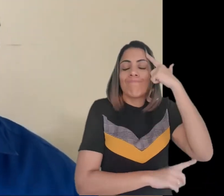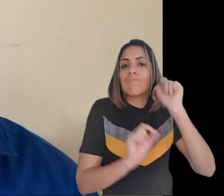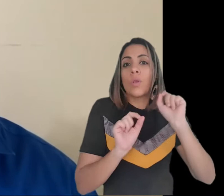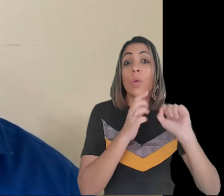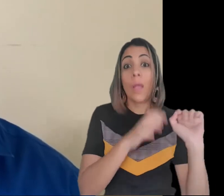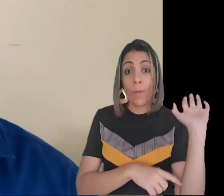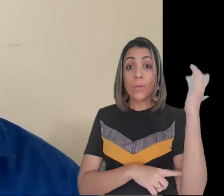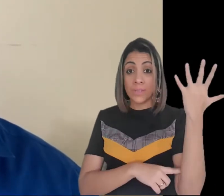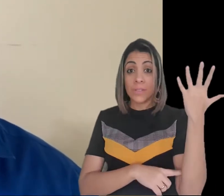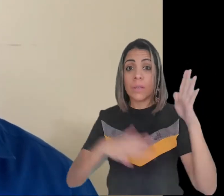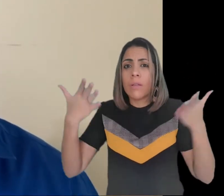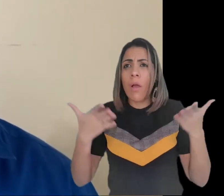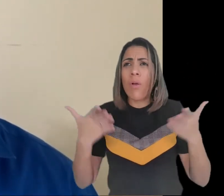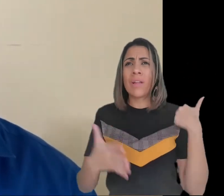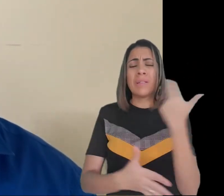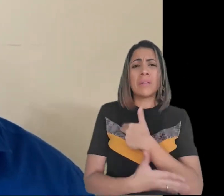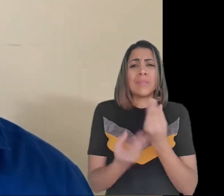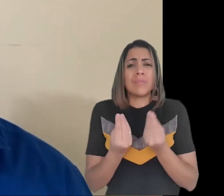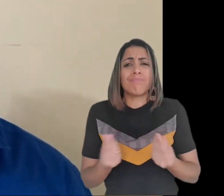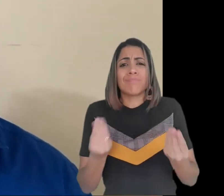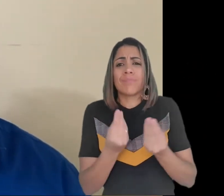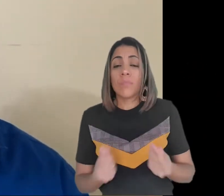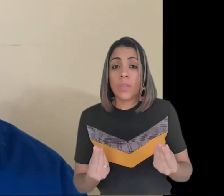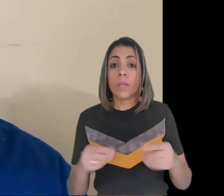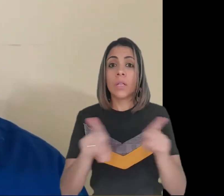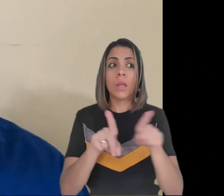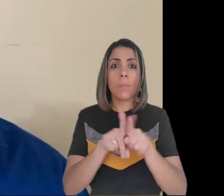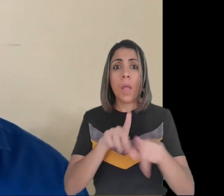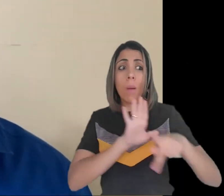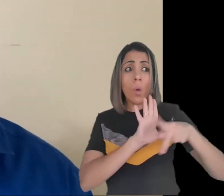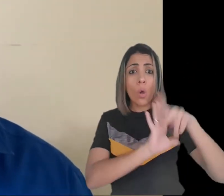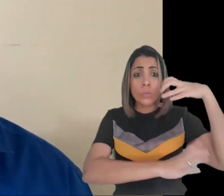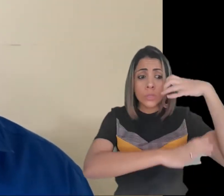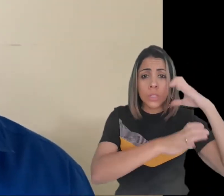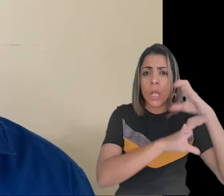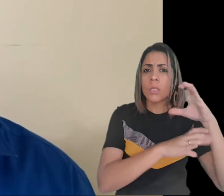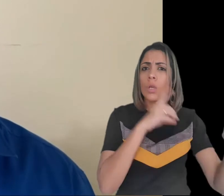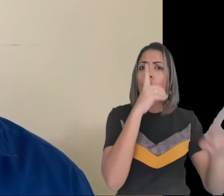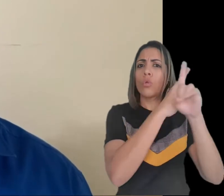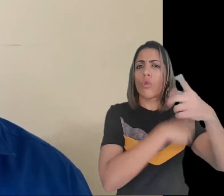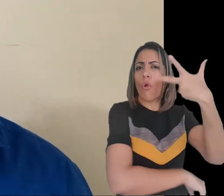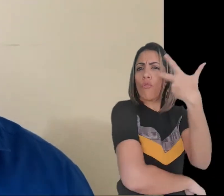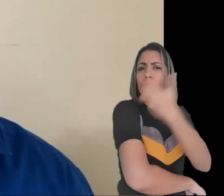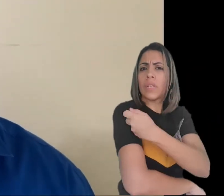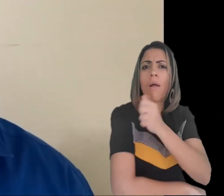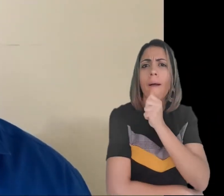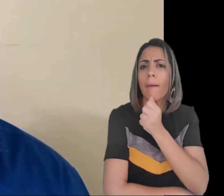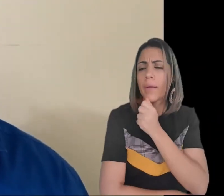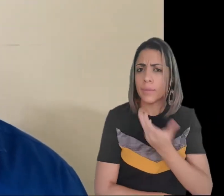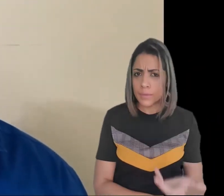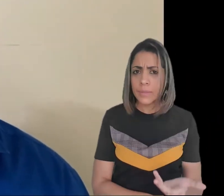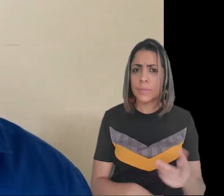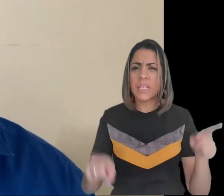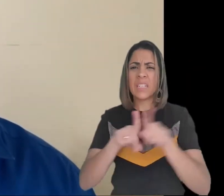nos deparando com muitas incertezas, onde a própria ciência ainda não trouxe a vacina para o vírus, sem falar